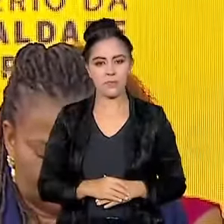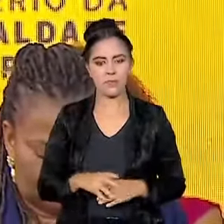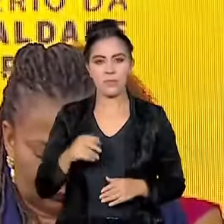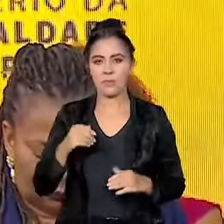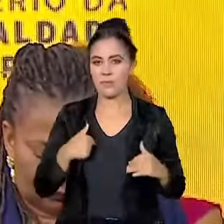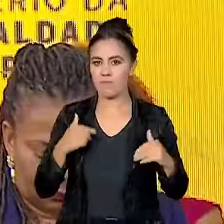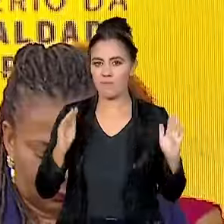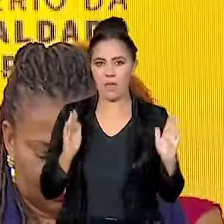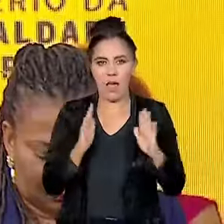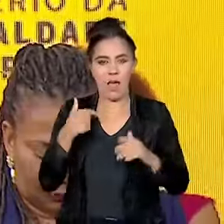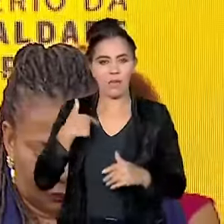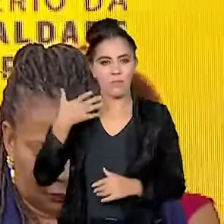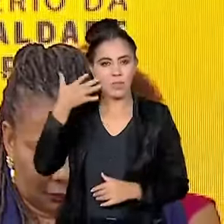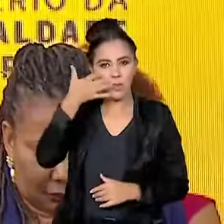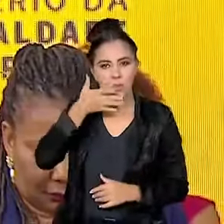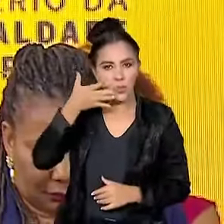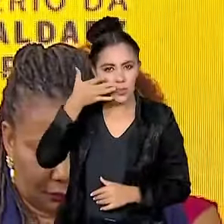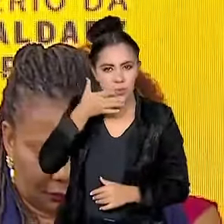Eu vou ser breve,